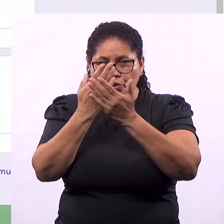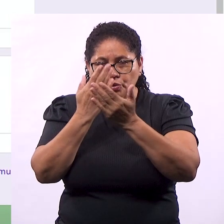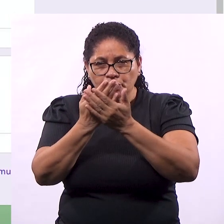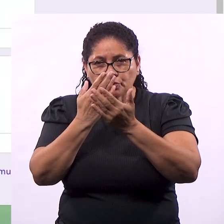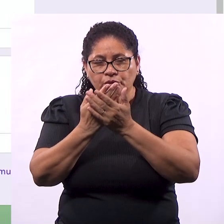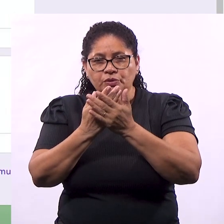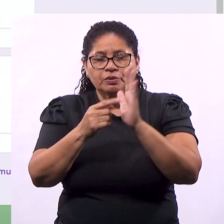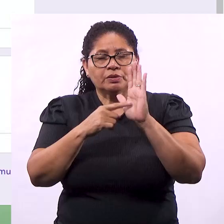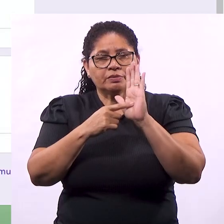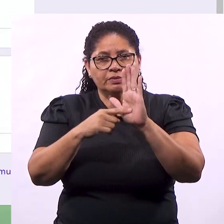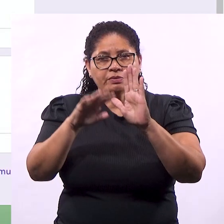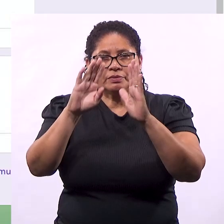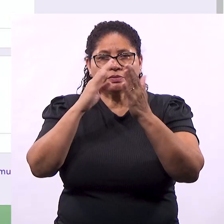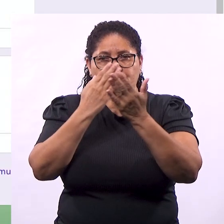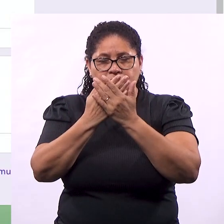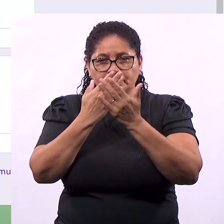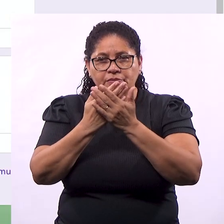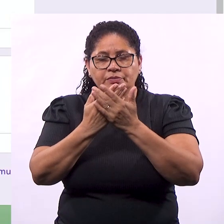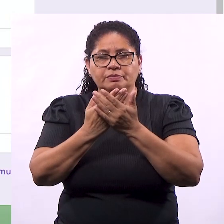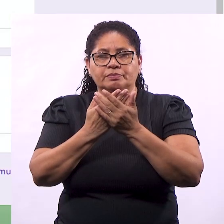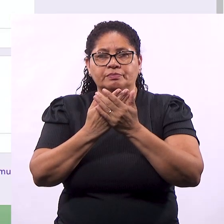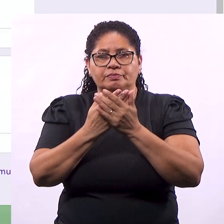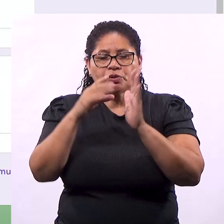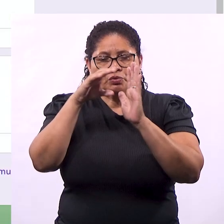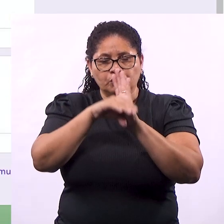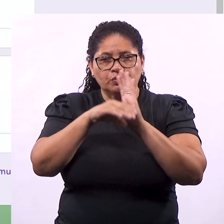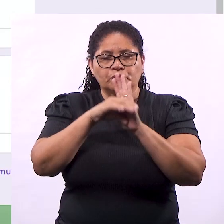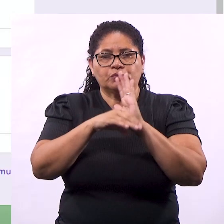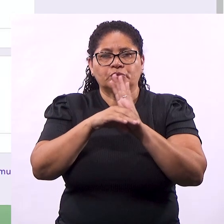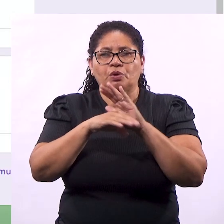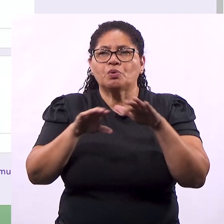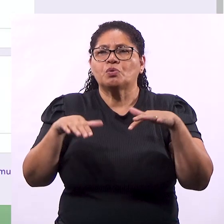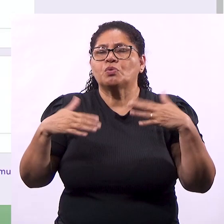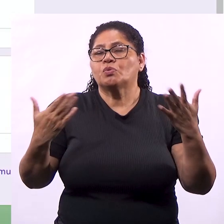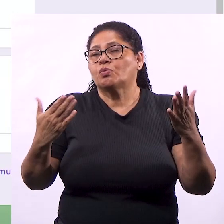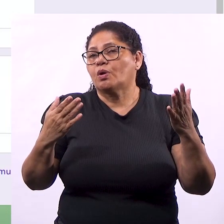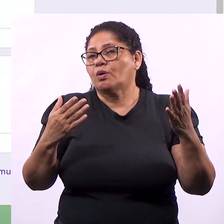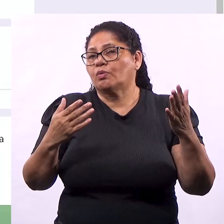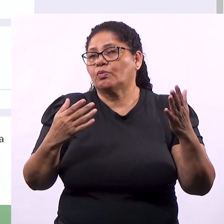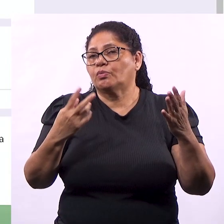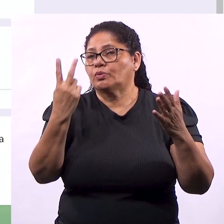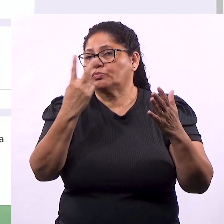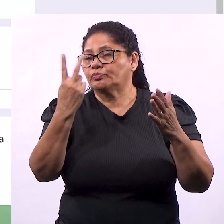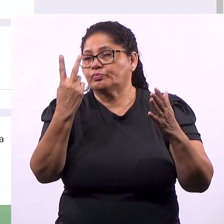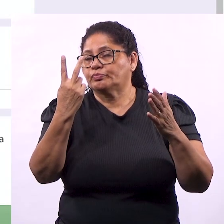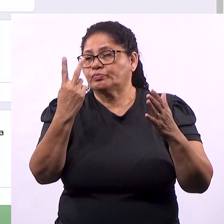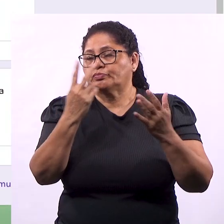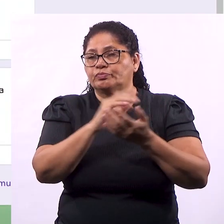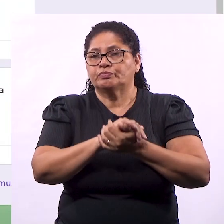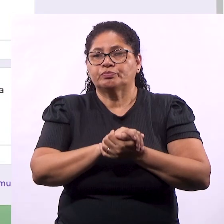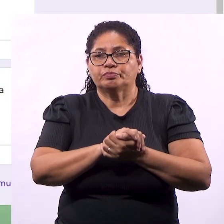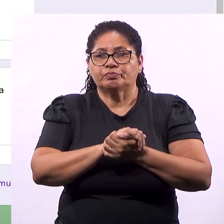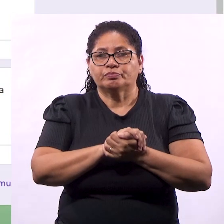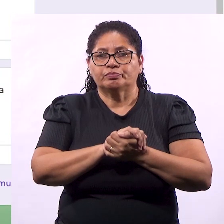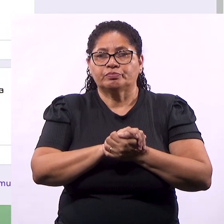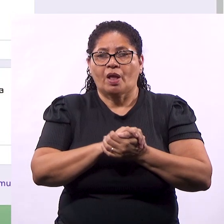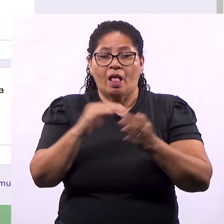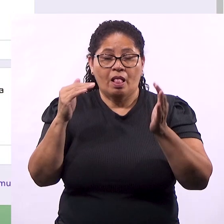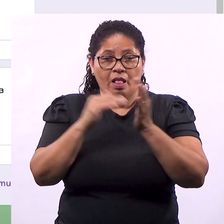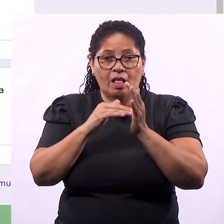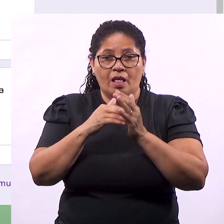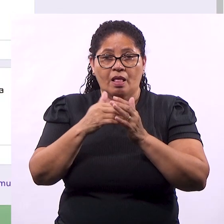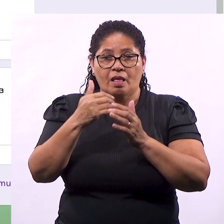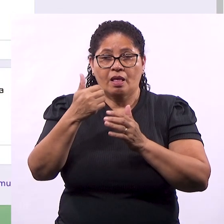roteiro então apresentar a escola e apresentar esses conceitos Qual que é a segunda etapa a segunda etapa vai aí